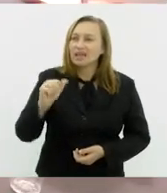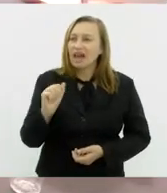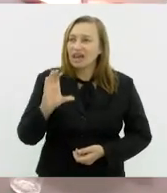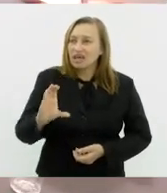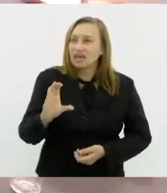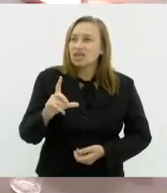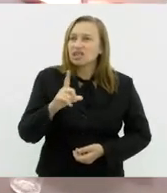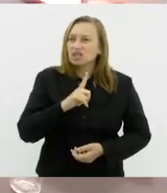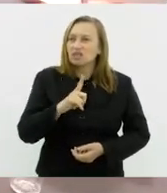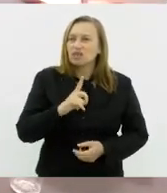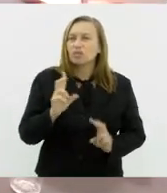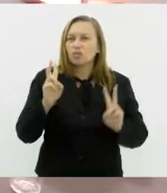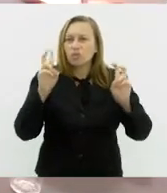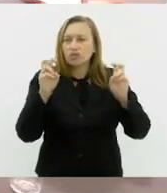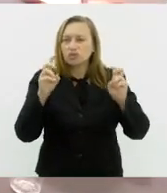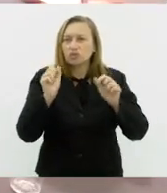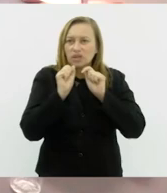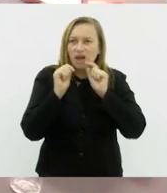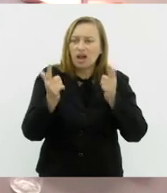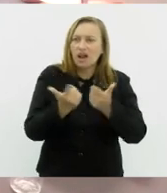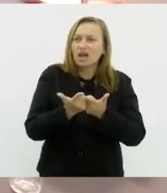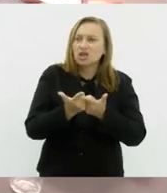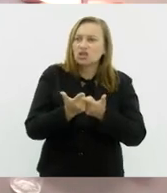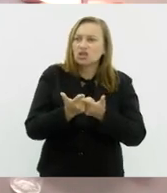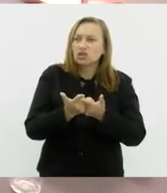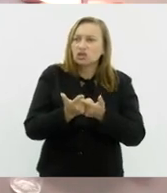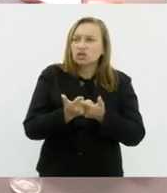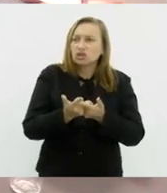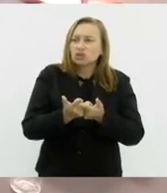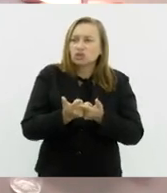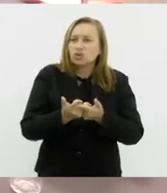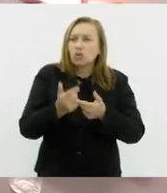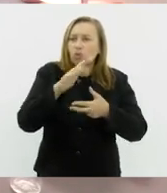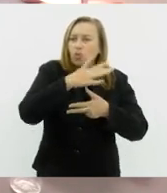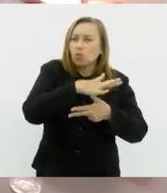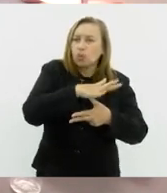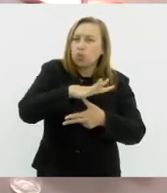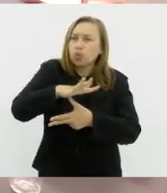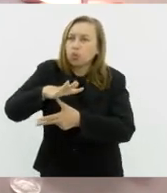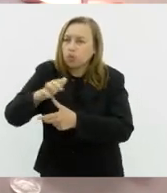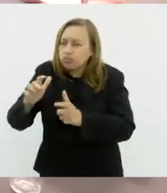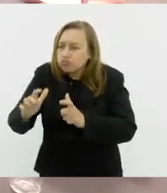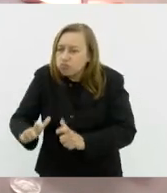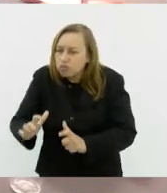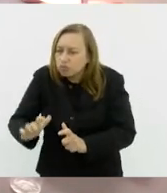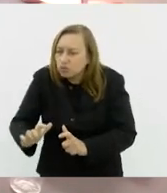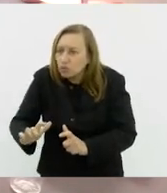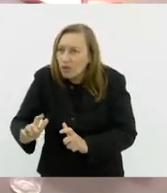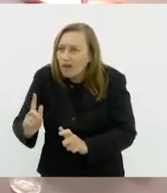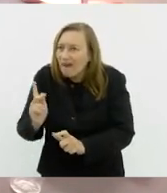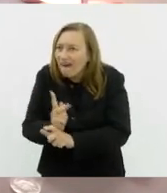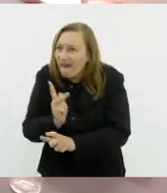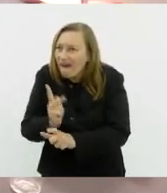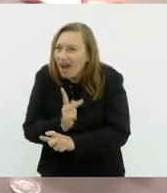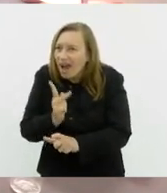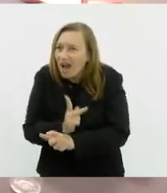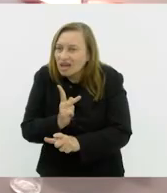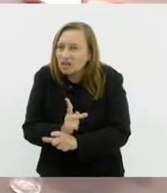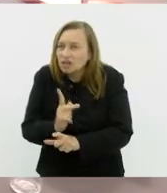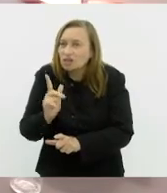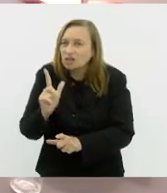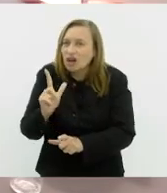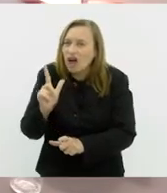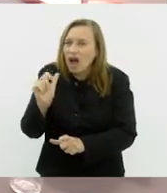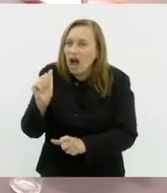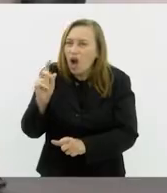até veio através da Alerj, né? De um heliponto clandestino. Sim. No Alto da Boa Vista, não foi